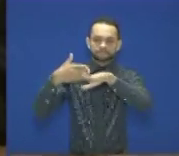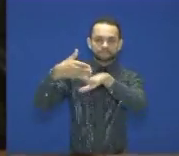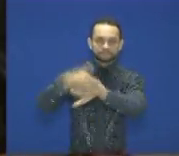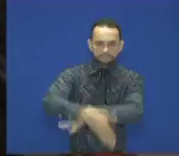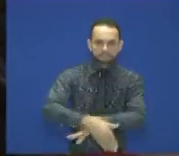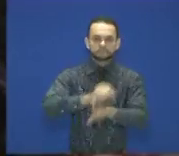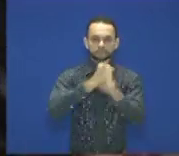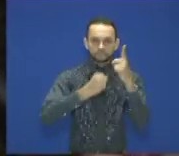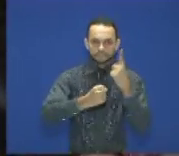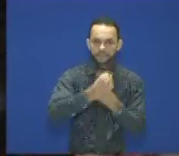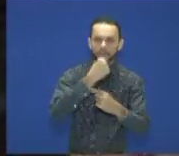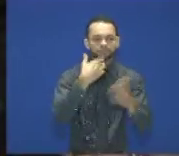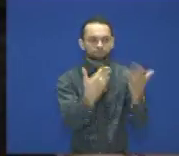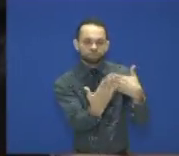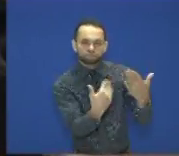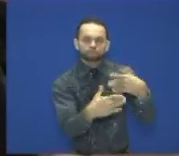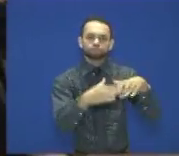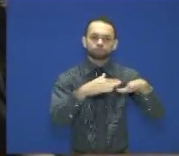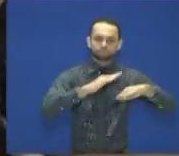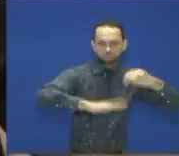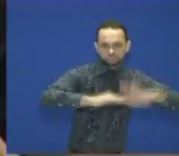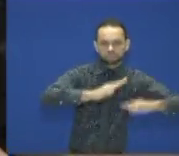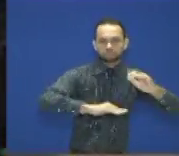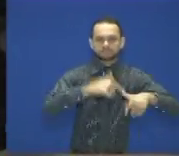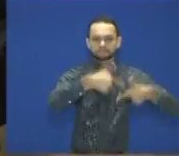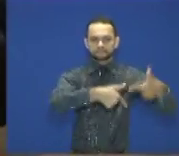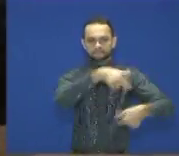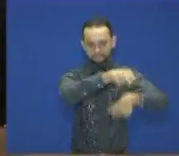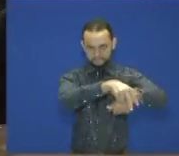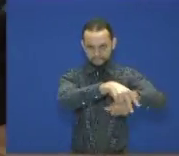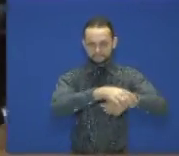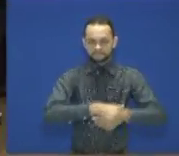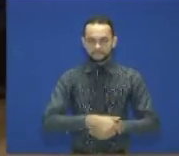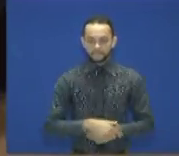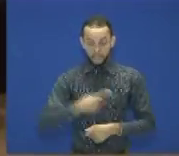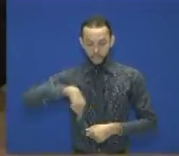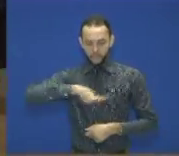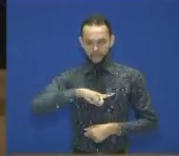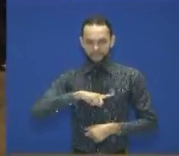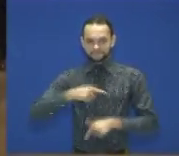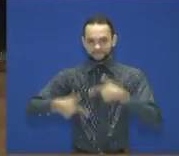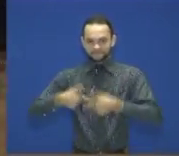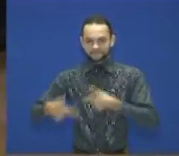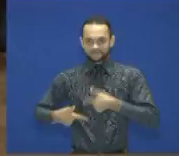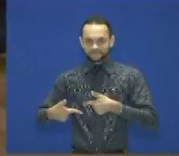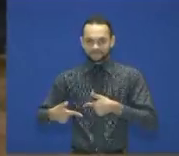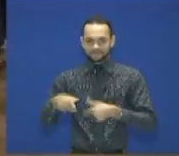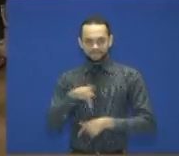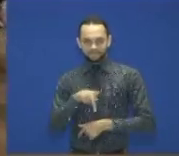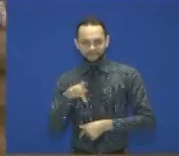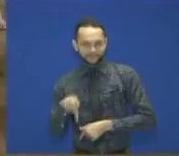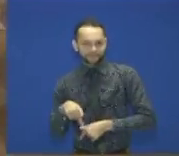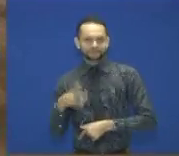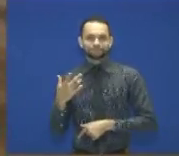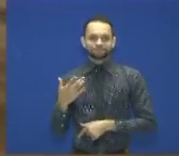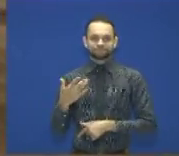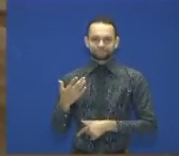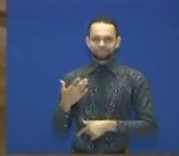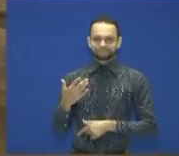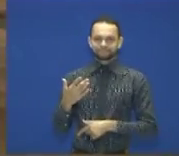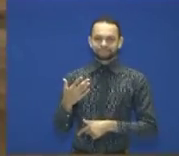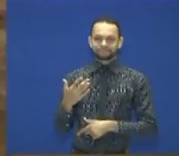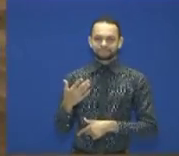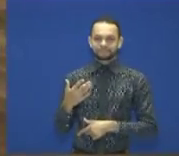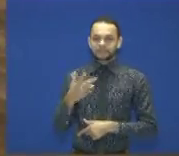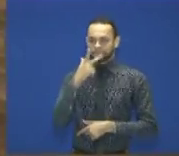E nós, servidores e servidoras, saímos com a gratificante experiência de contribuição